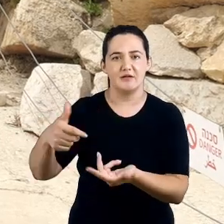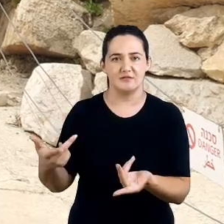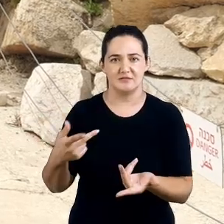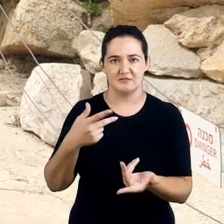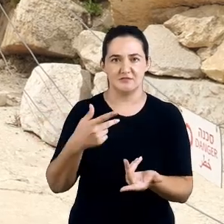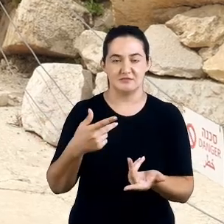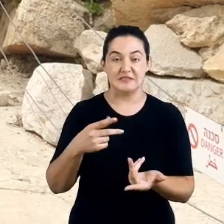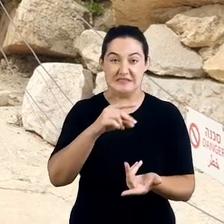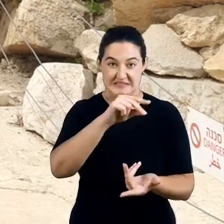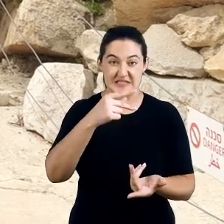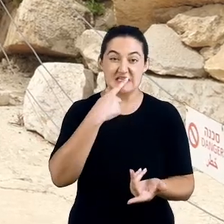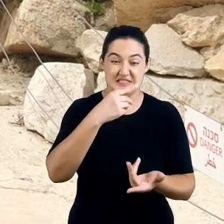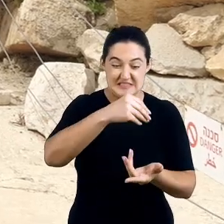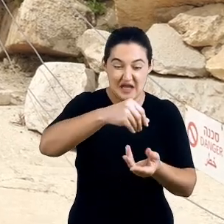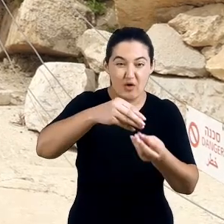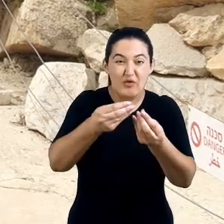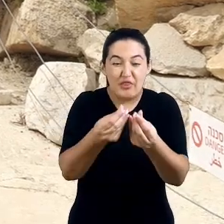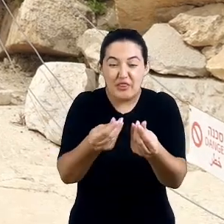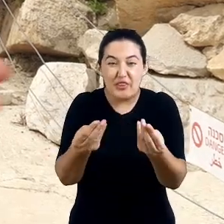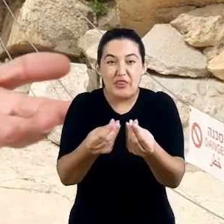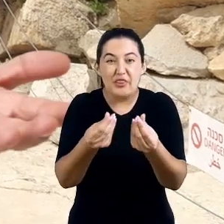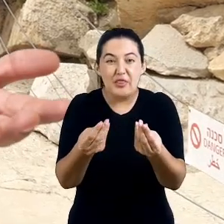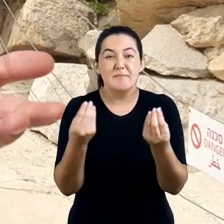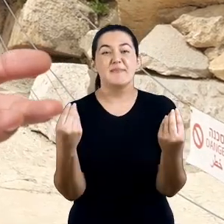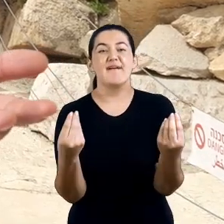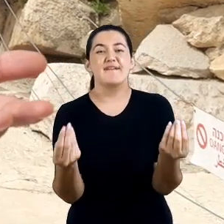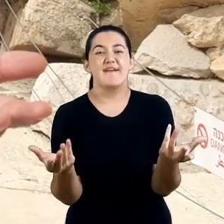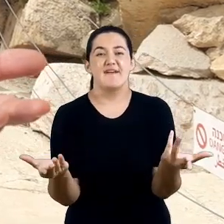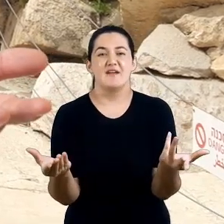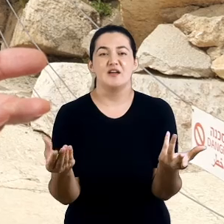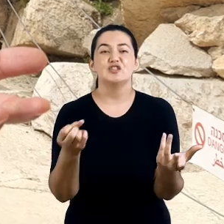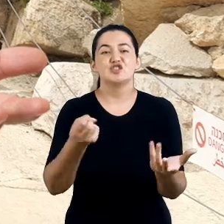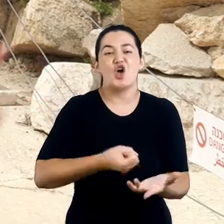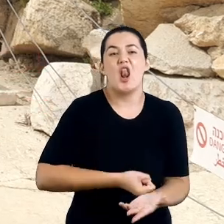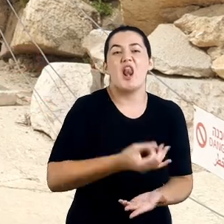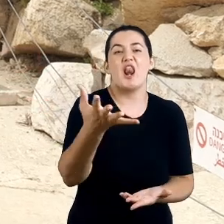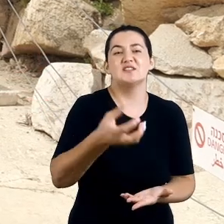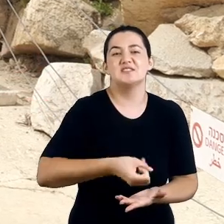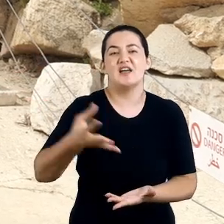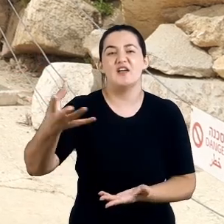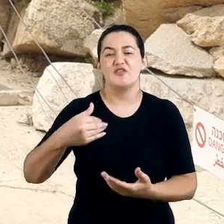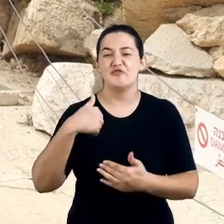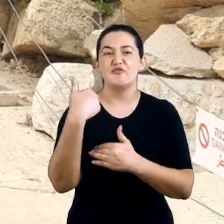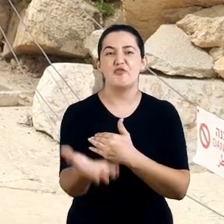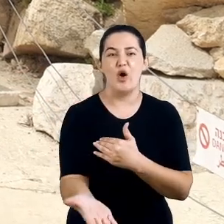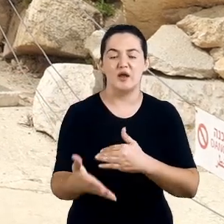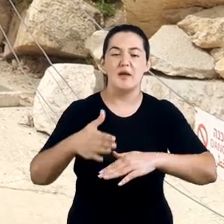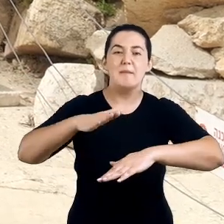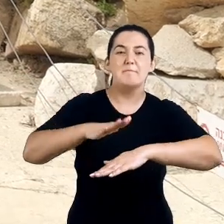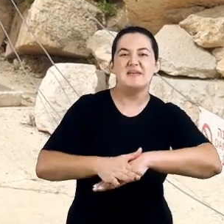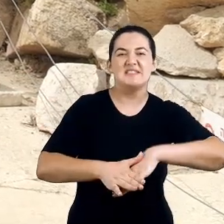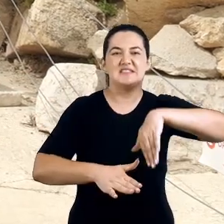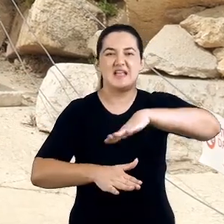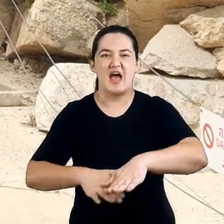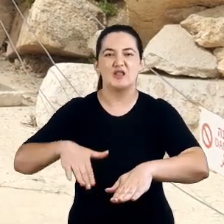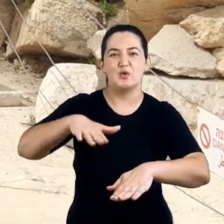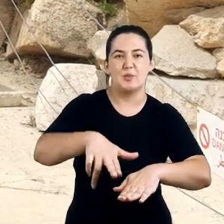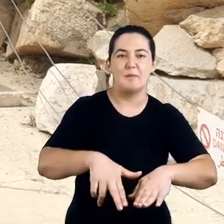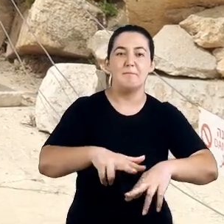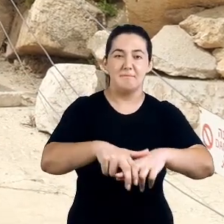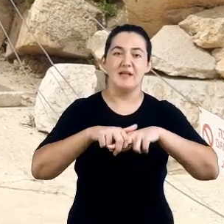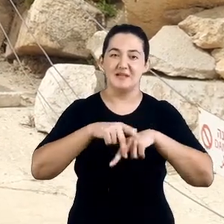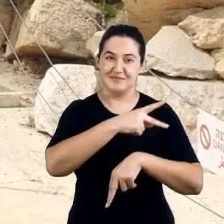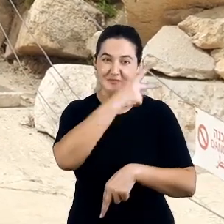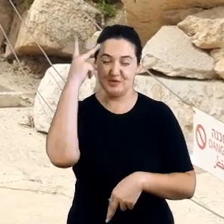Ora, se o sal perder o seu sabor, para nada mais presta, senão ser lançado fora e pisado